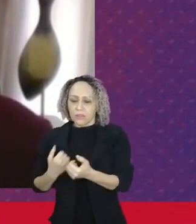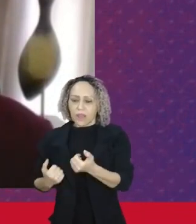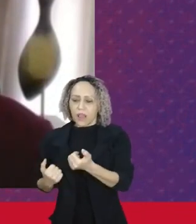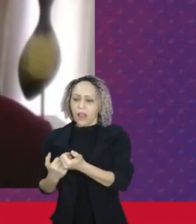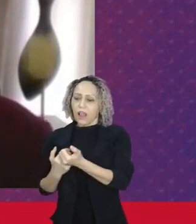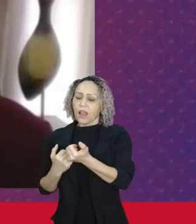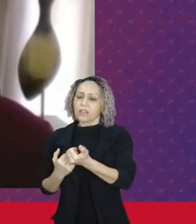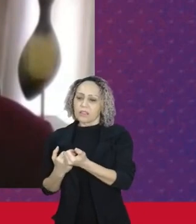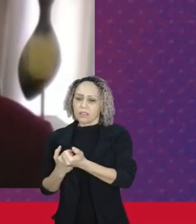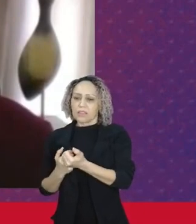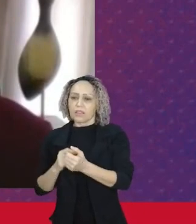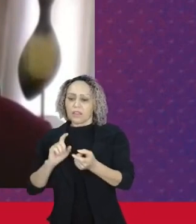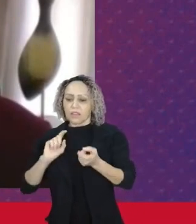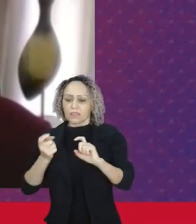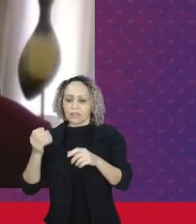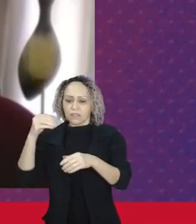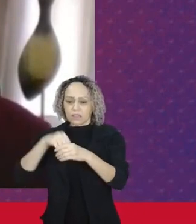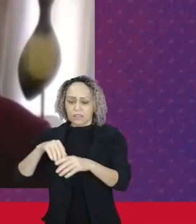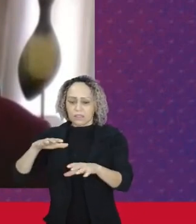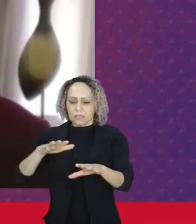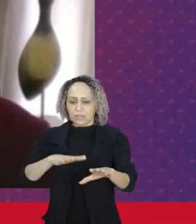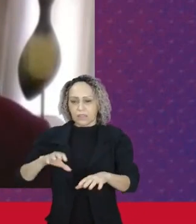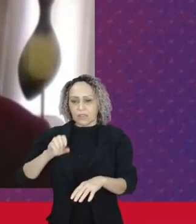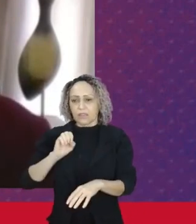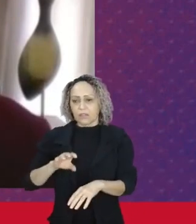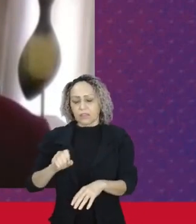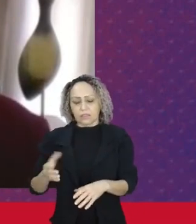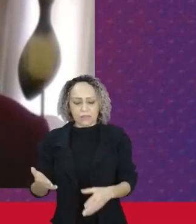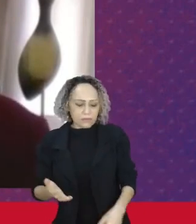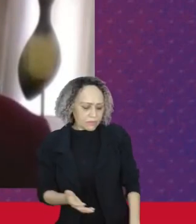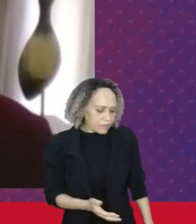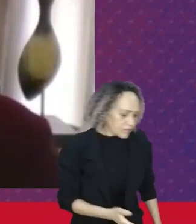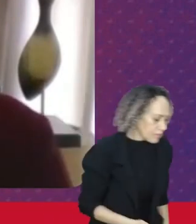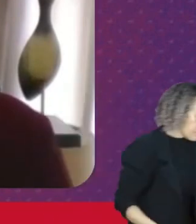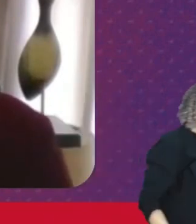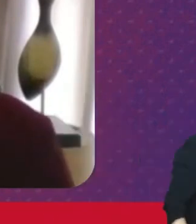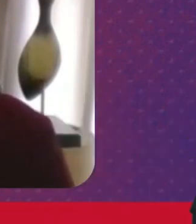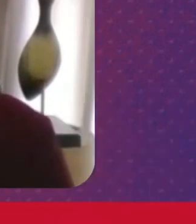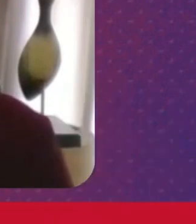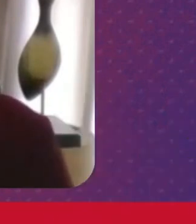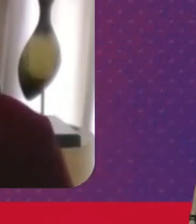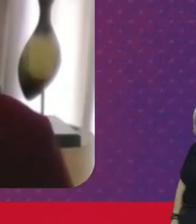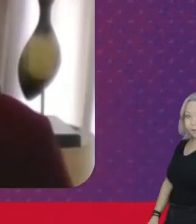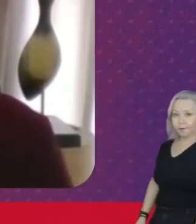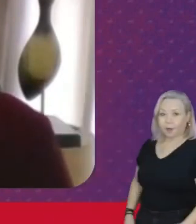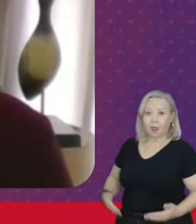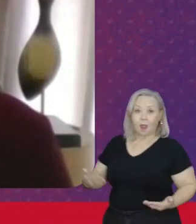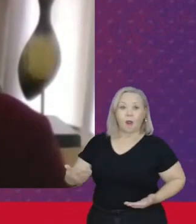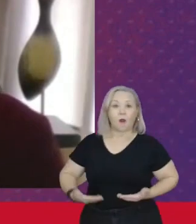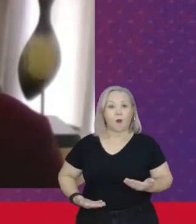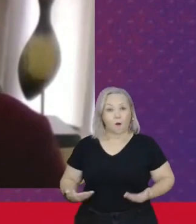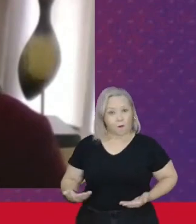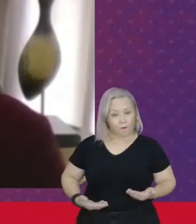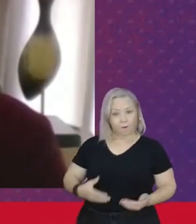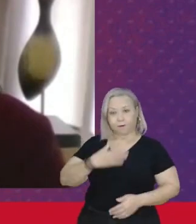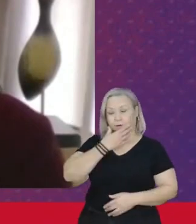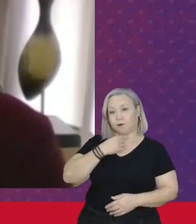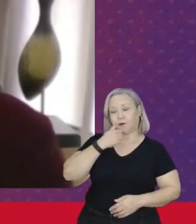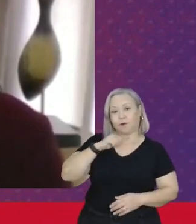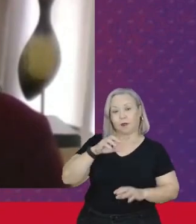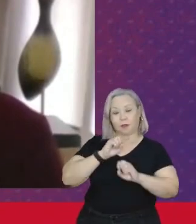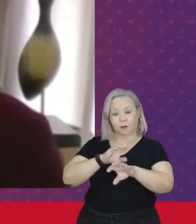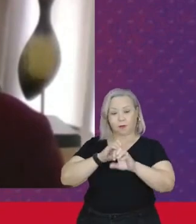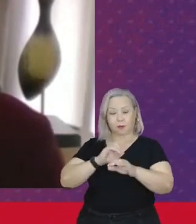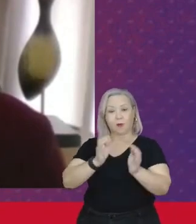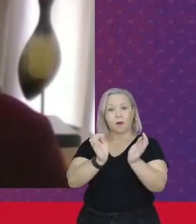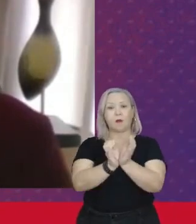assistentes administrativos educacionais ou funcionários e funcionárias da educação. É uma categoria